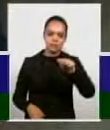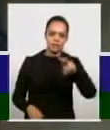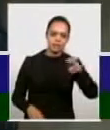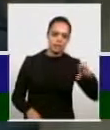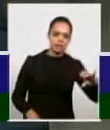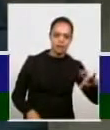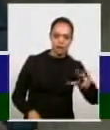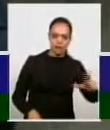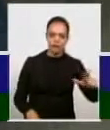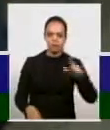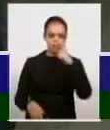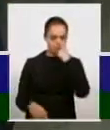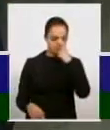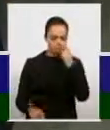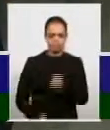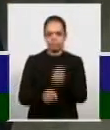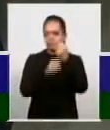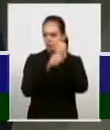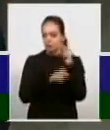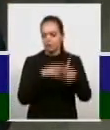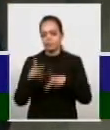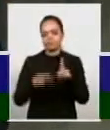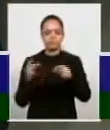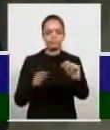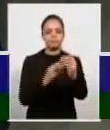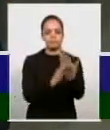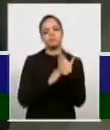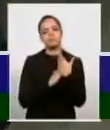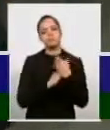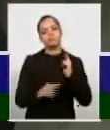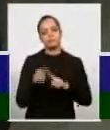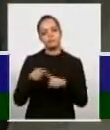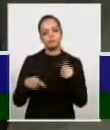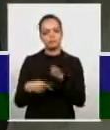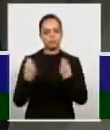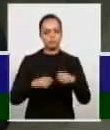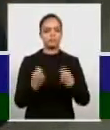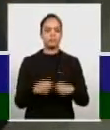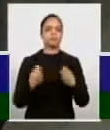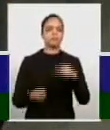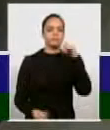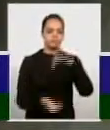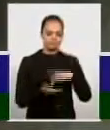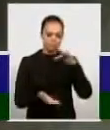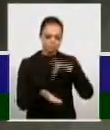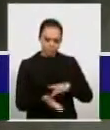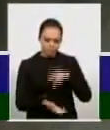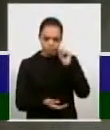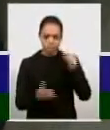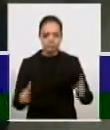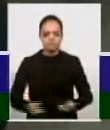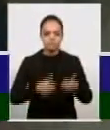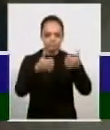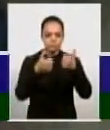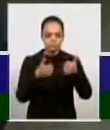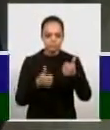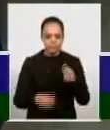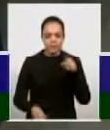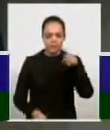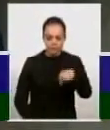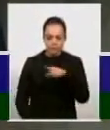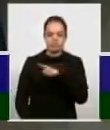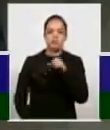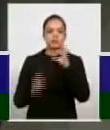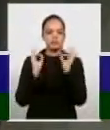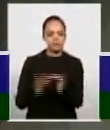lixo da construção civil, então que a população nos ajude, porque precisamos estar melhorando. Então ali com certeza